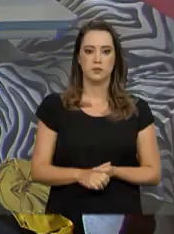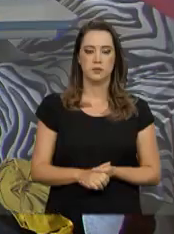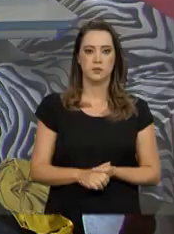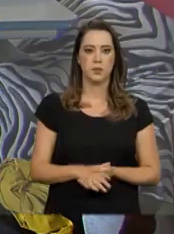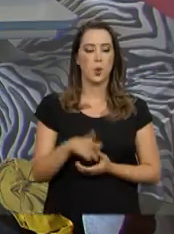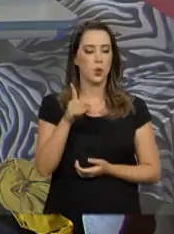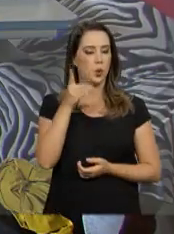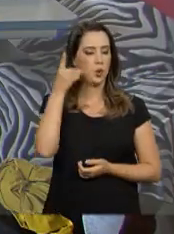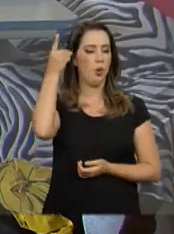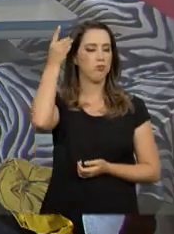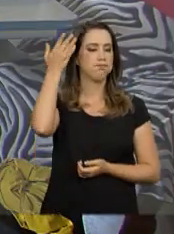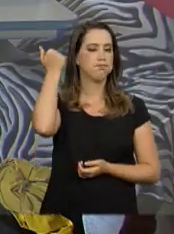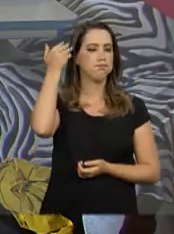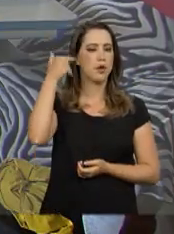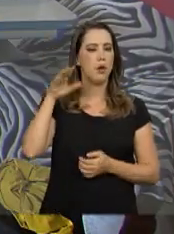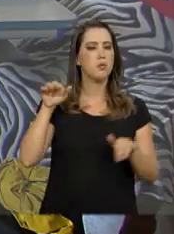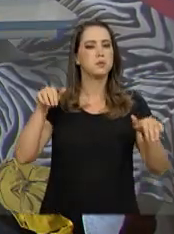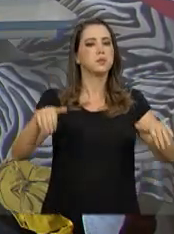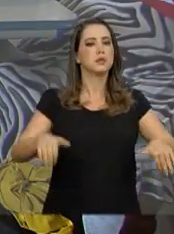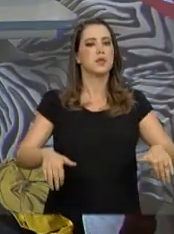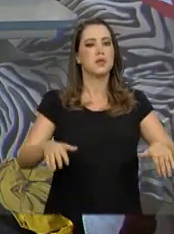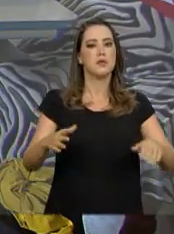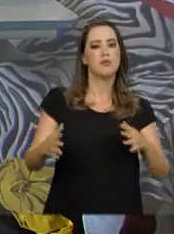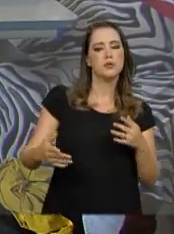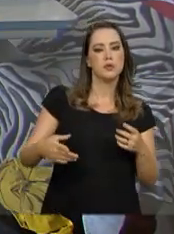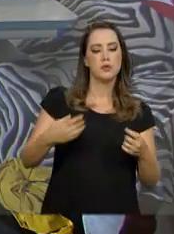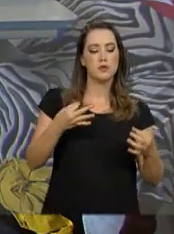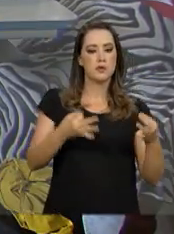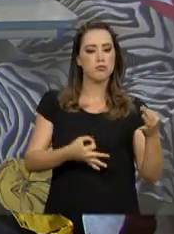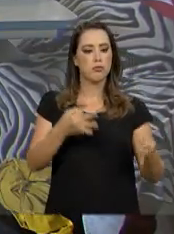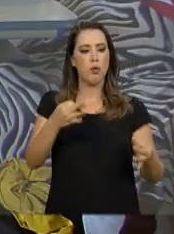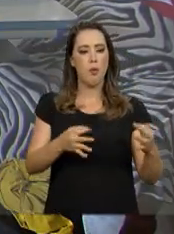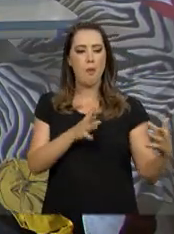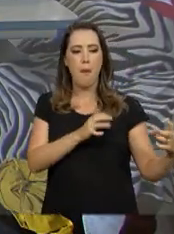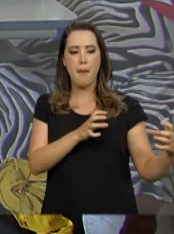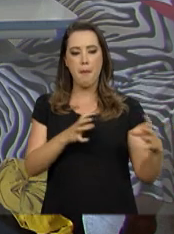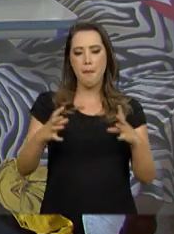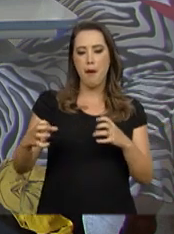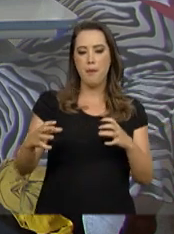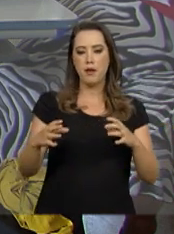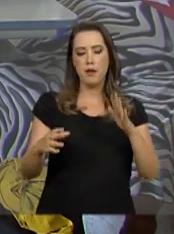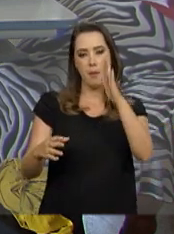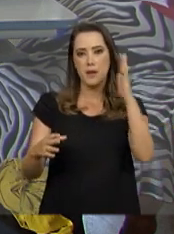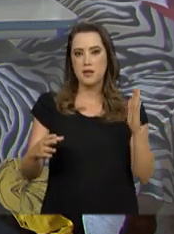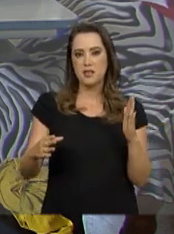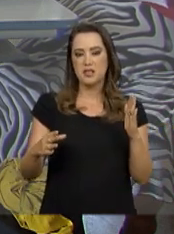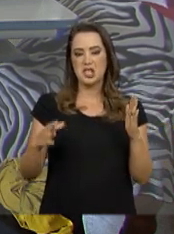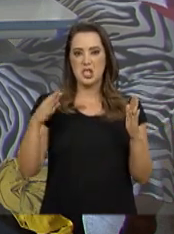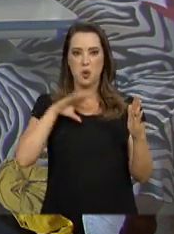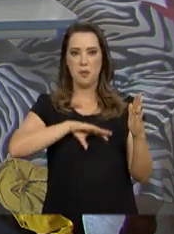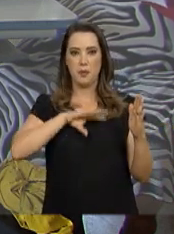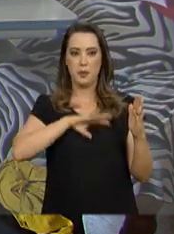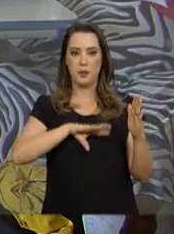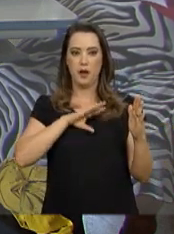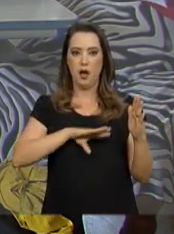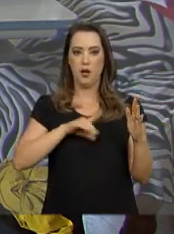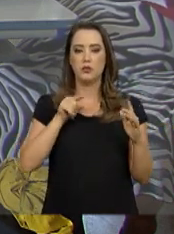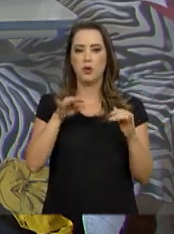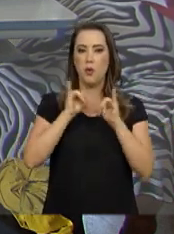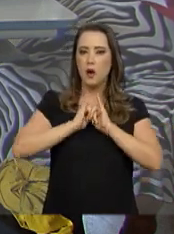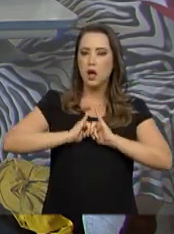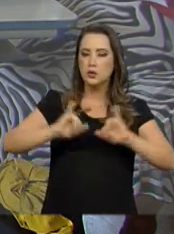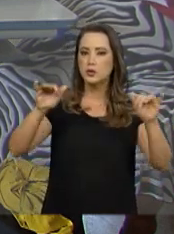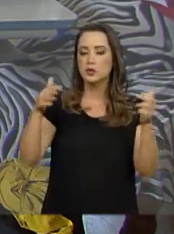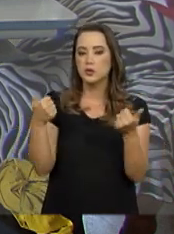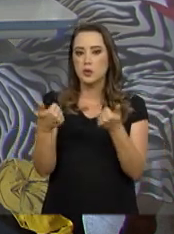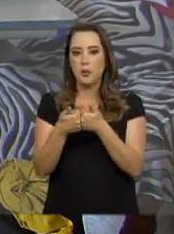Pedro, que fora controlar conflitos entre brasileiros e portugueses na província de São Paulo, anunciou as